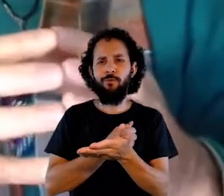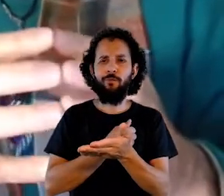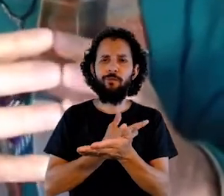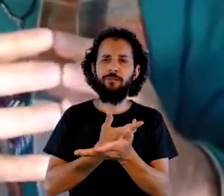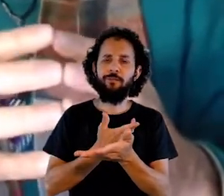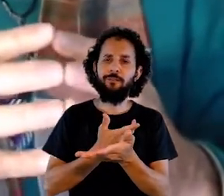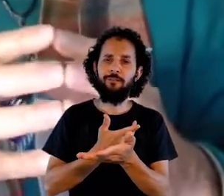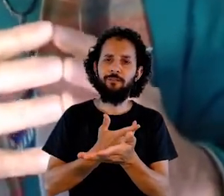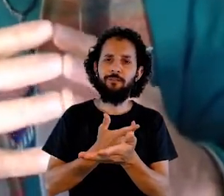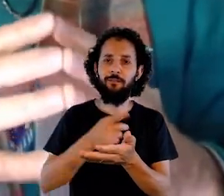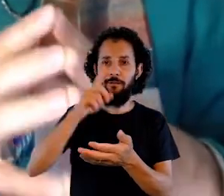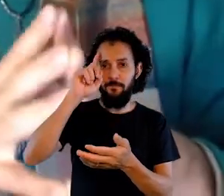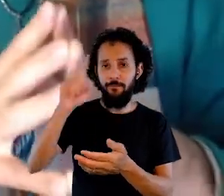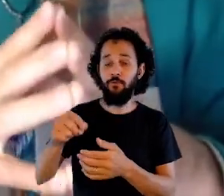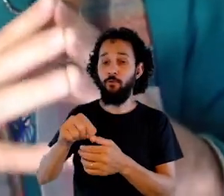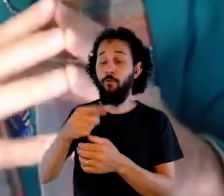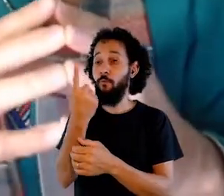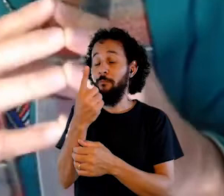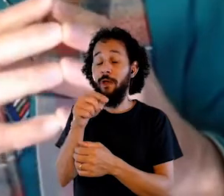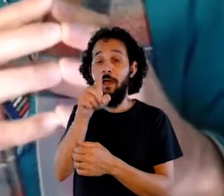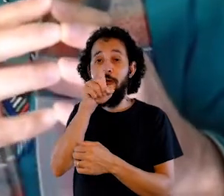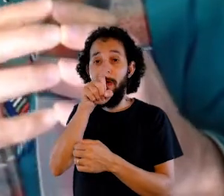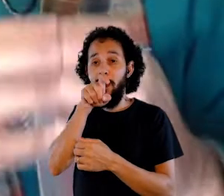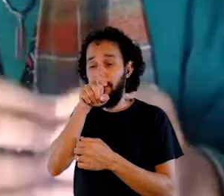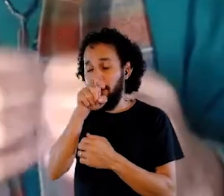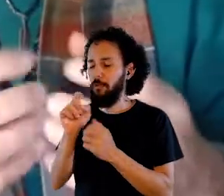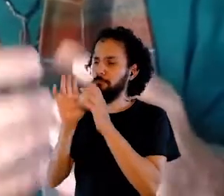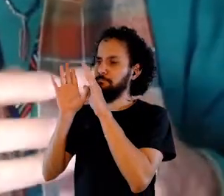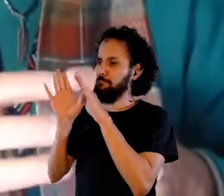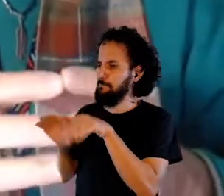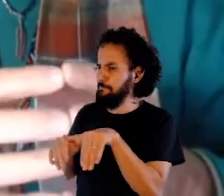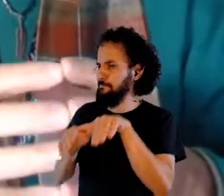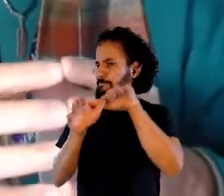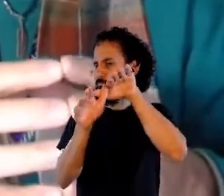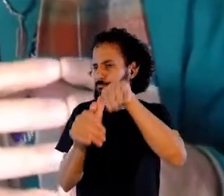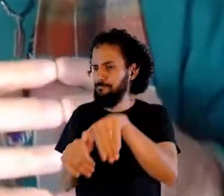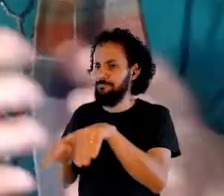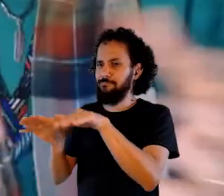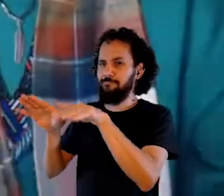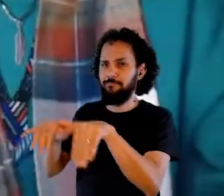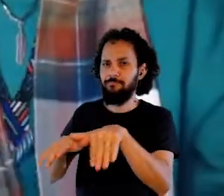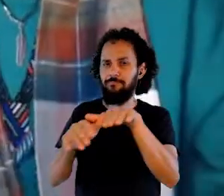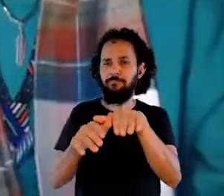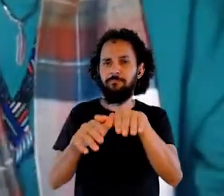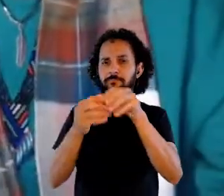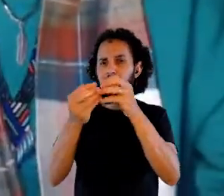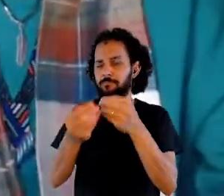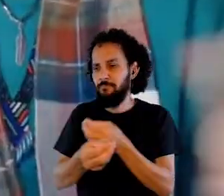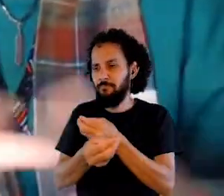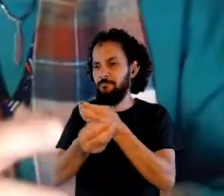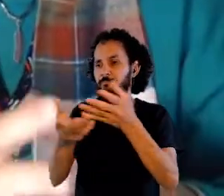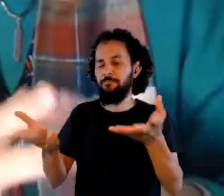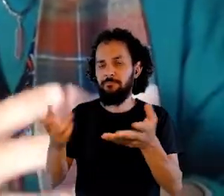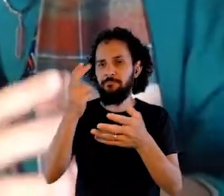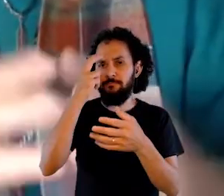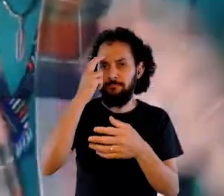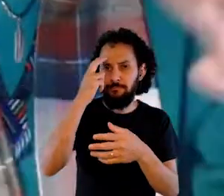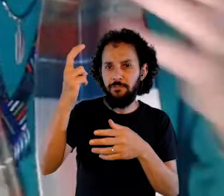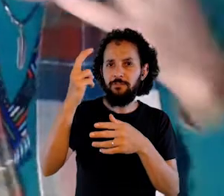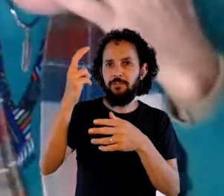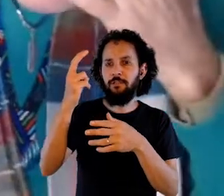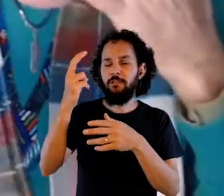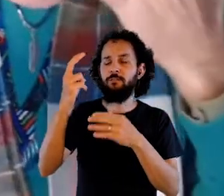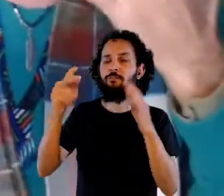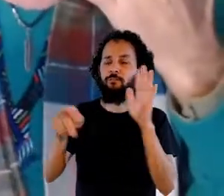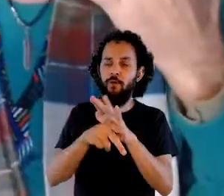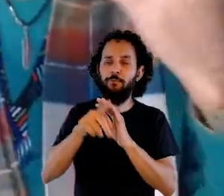águia para poder compartilhar dos conhecimentos medicinais do xamanismo. Essa